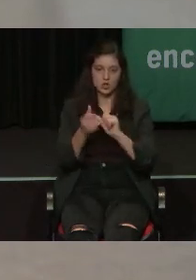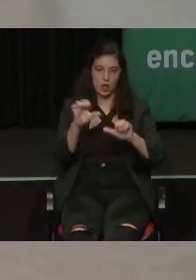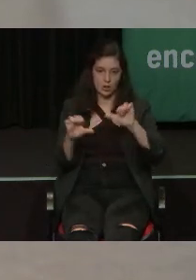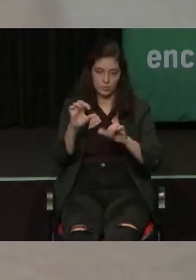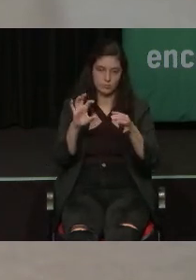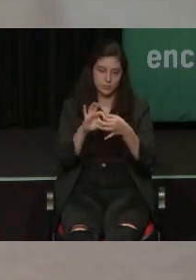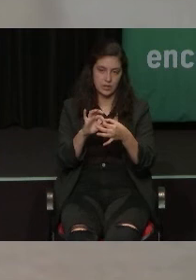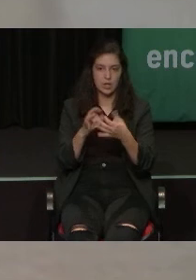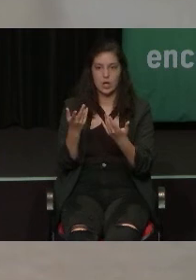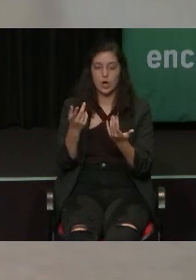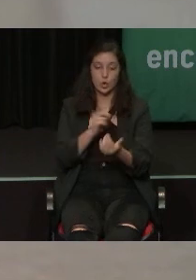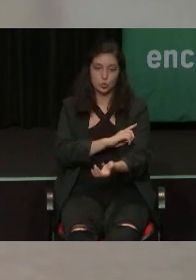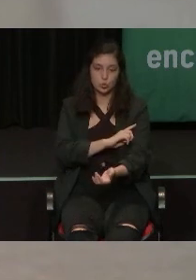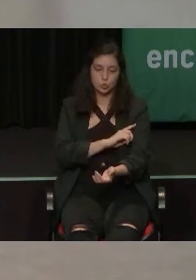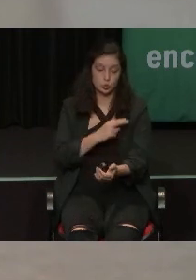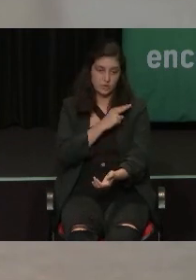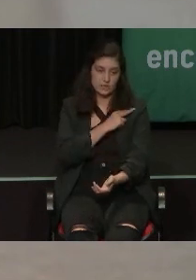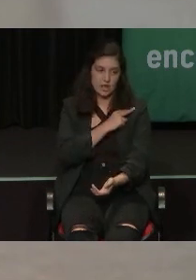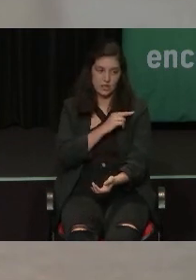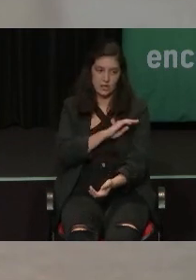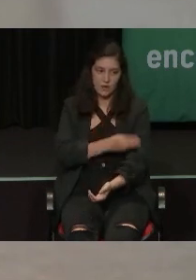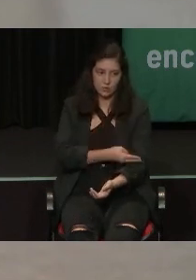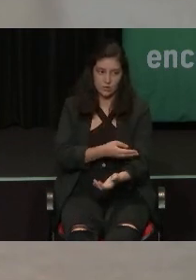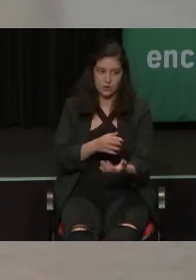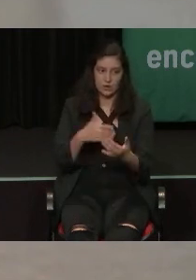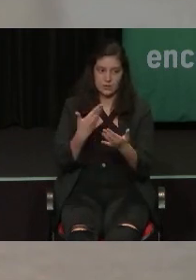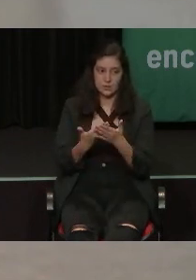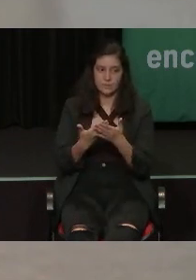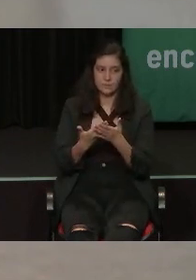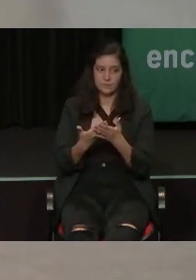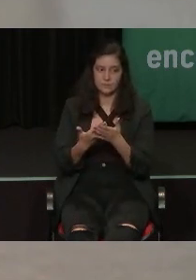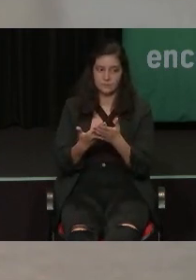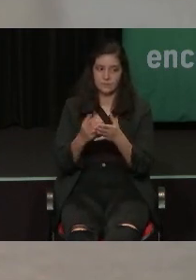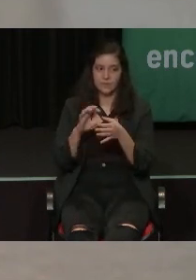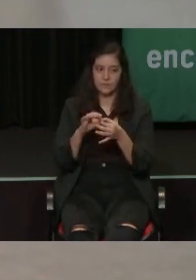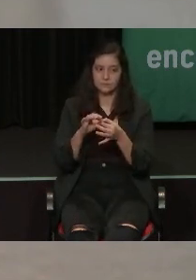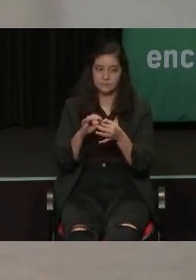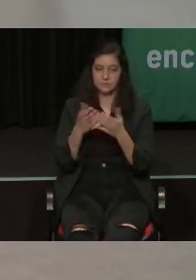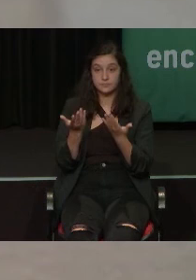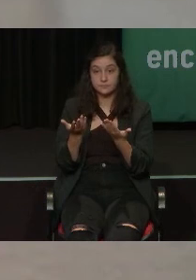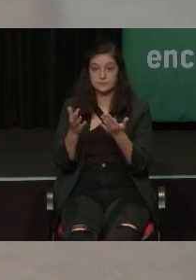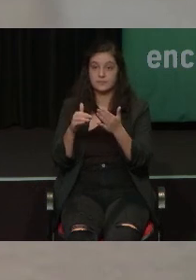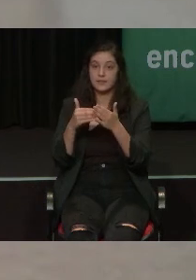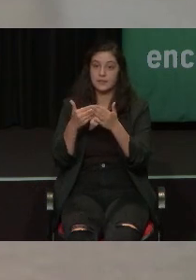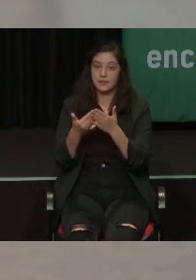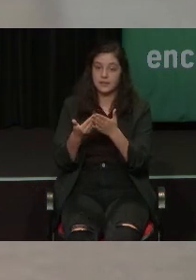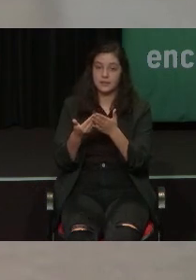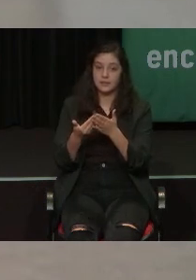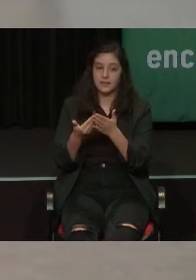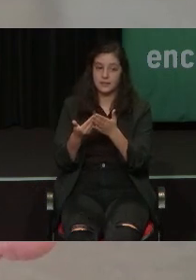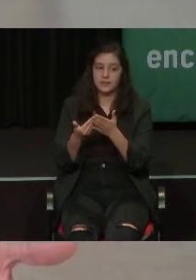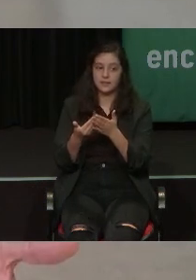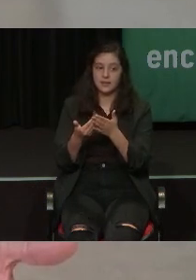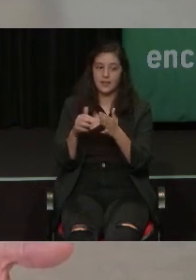e Universidade de Évora, e a senhora professora doutora Teresa Ferreira, do Laboratório Associado Terra e do